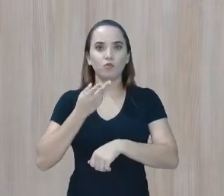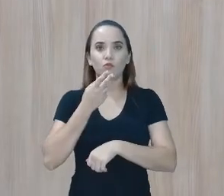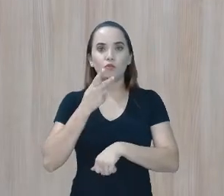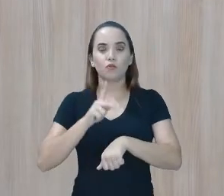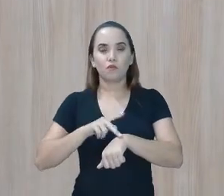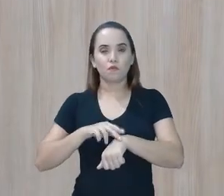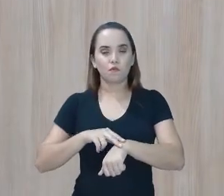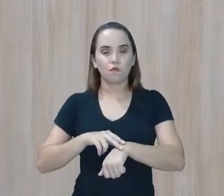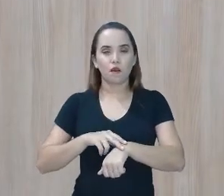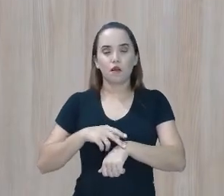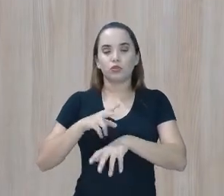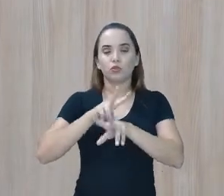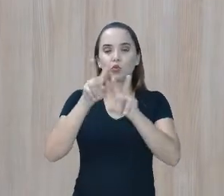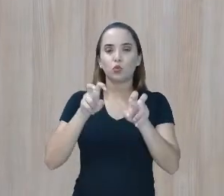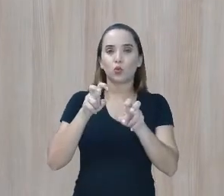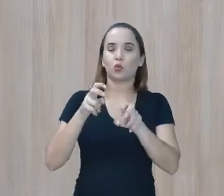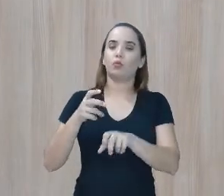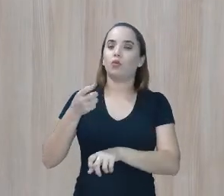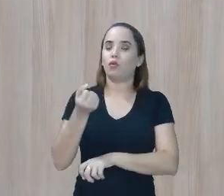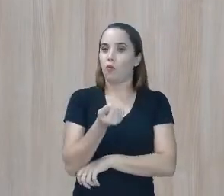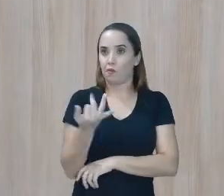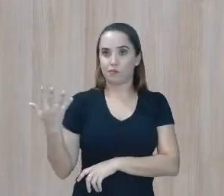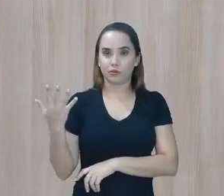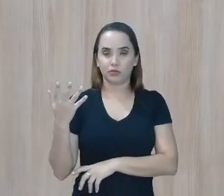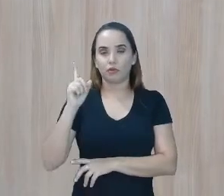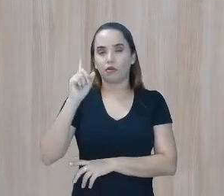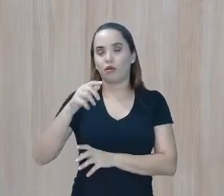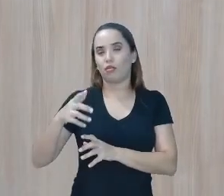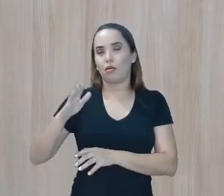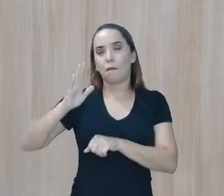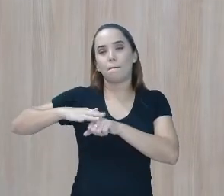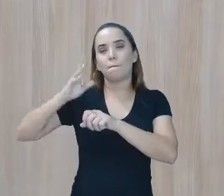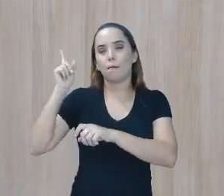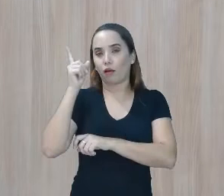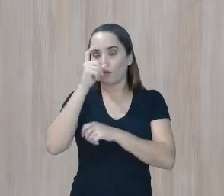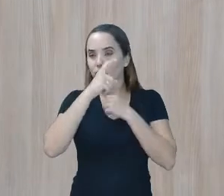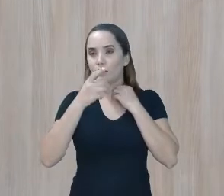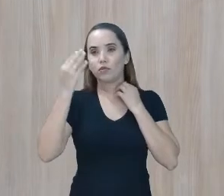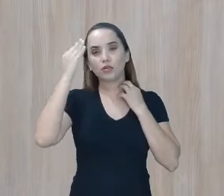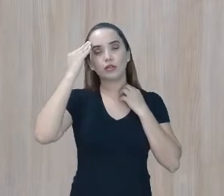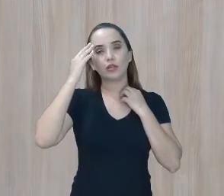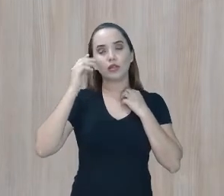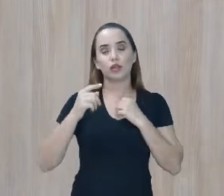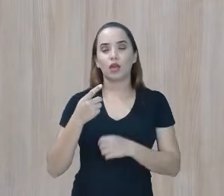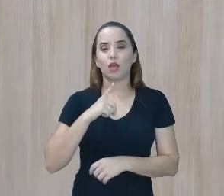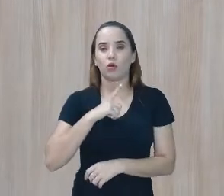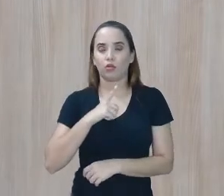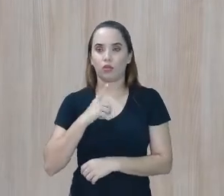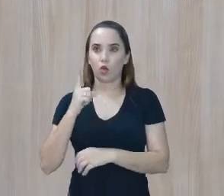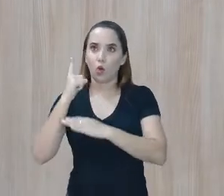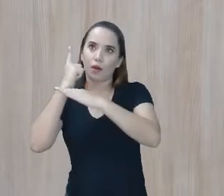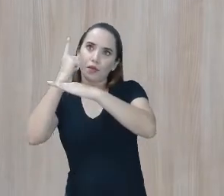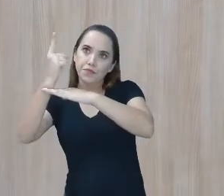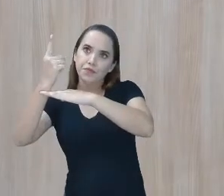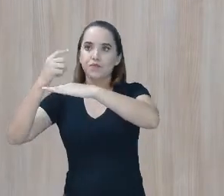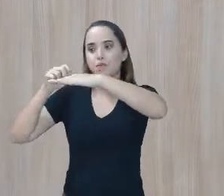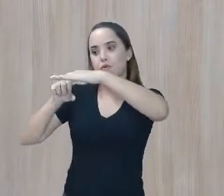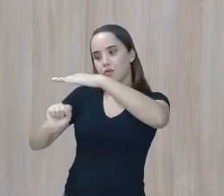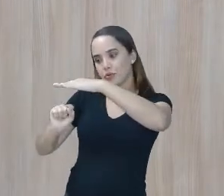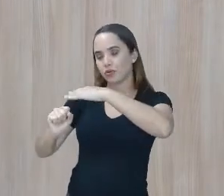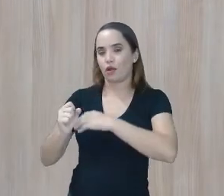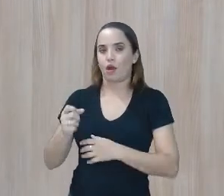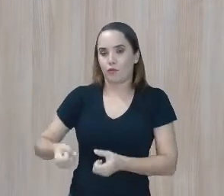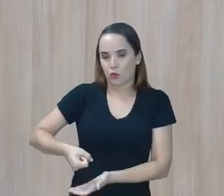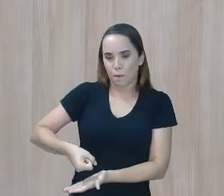quantidade, seria mais complicado eu compreender, por exemplo, que eu tenho 1/8 de quilo de queijo. Dificilmente a gente